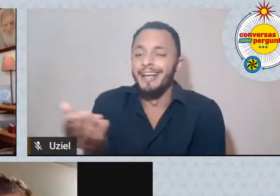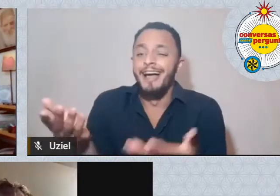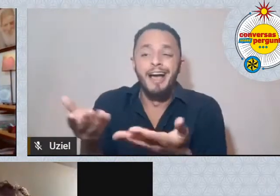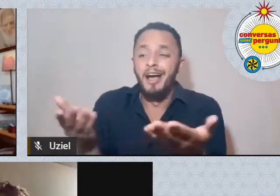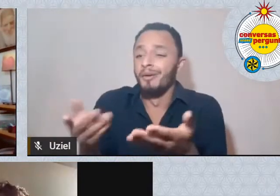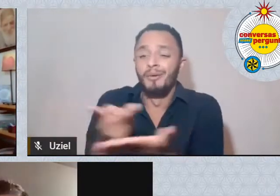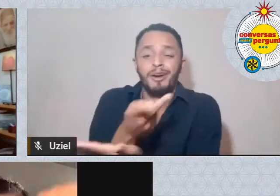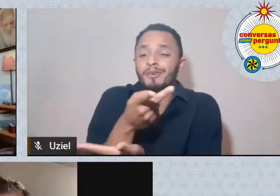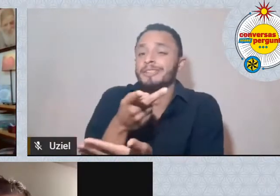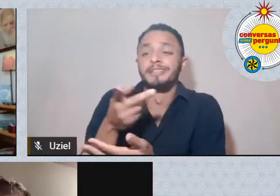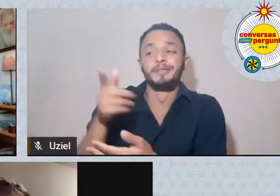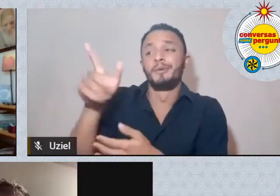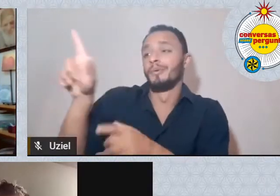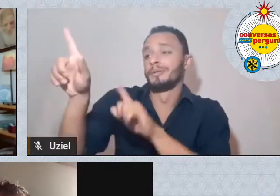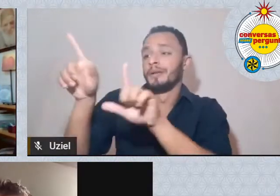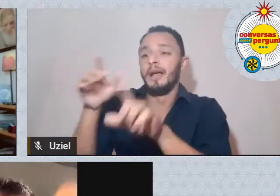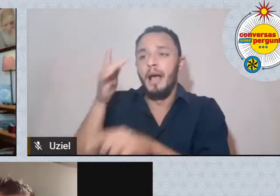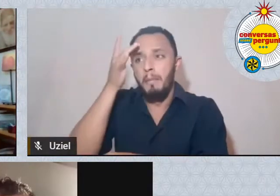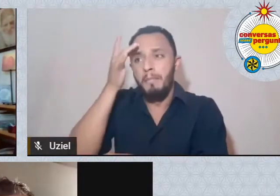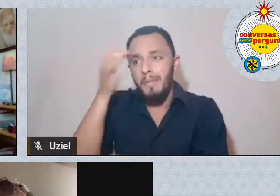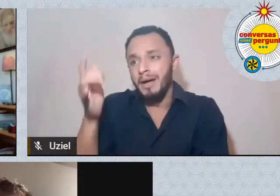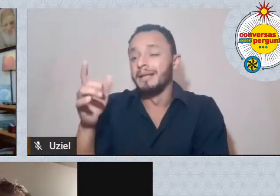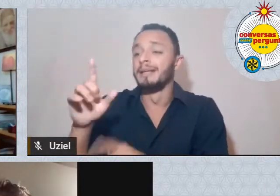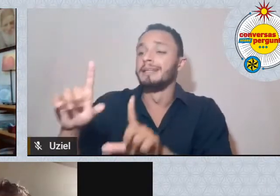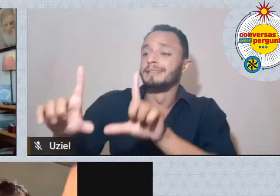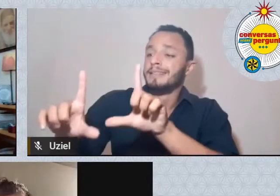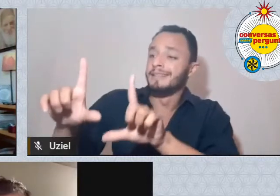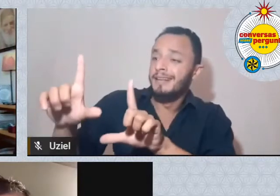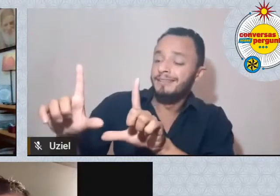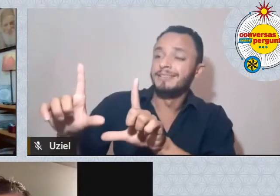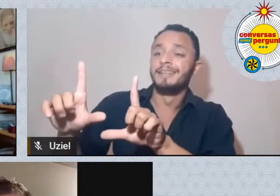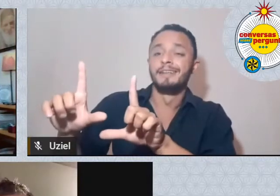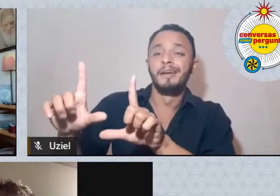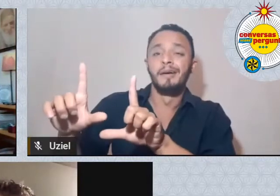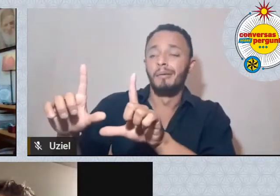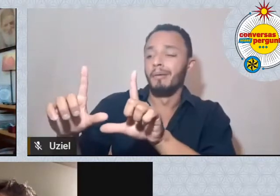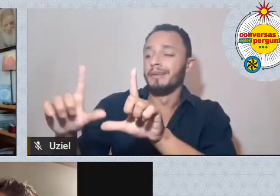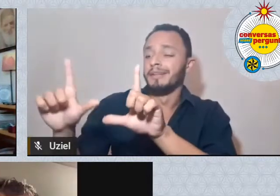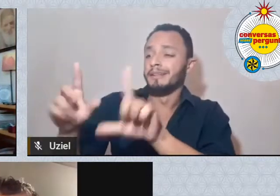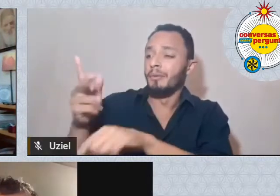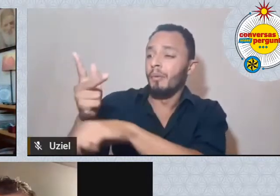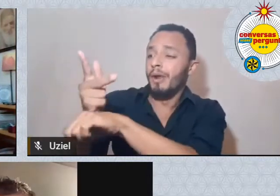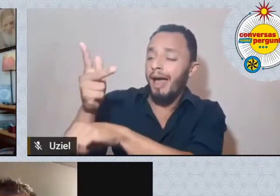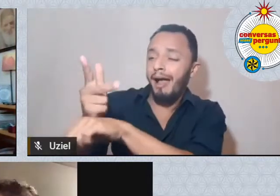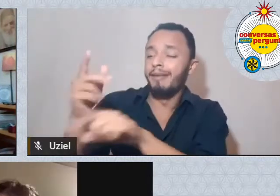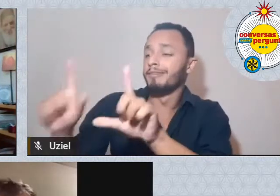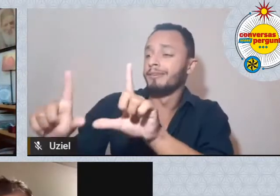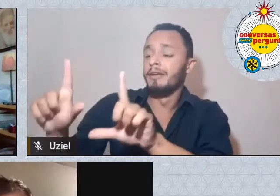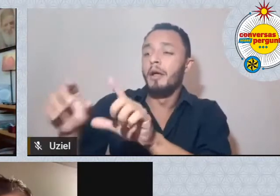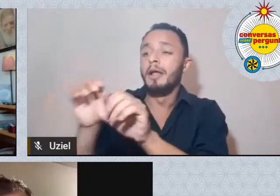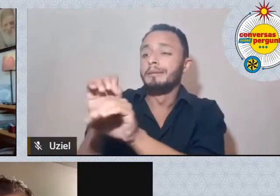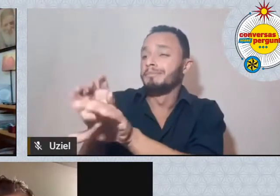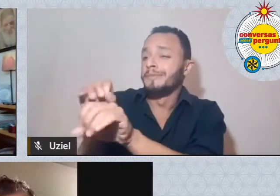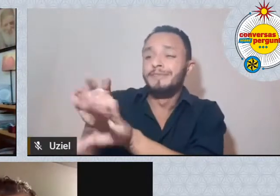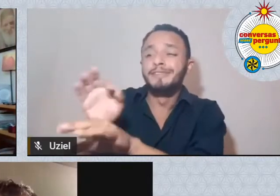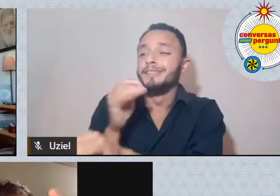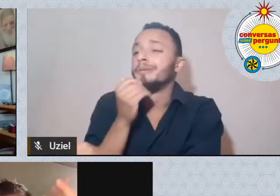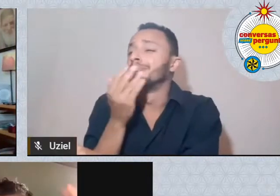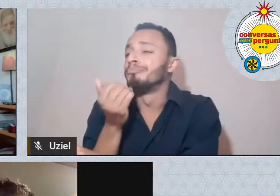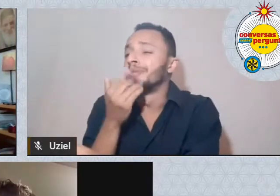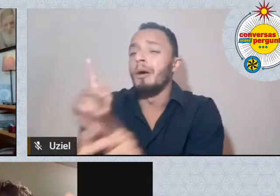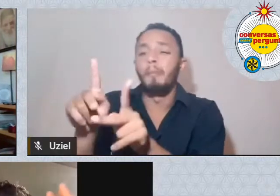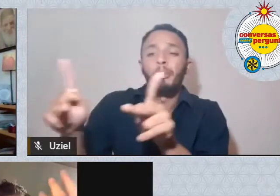uma aula. Você tem que diminuir o tamanho, a criança não aprende, o professor se sente perdido, é outra coisa. Então,